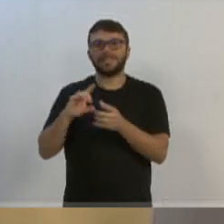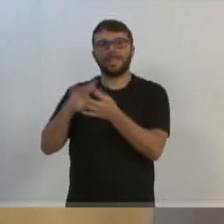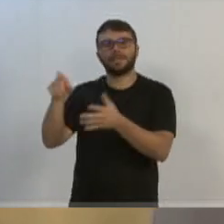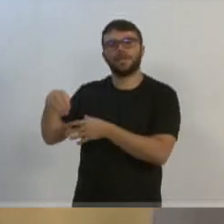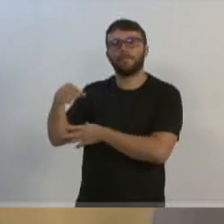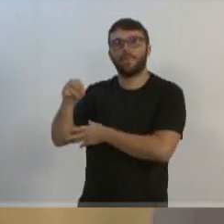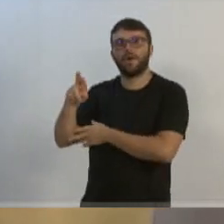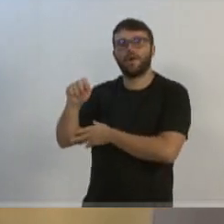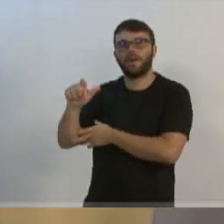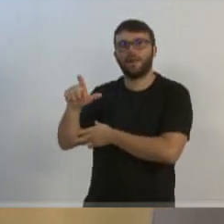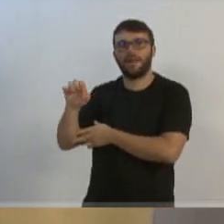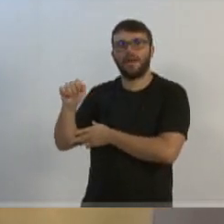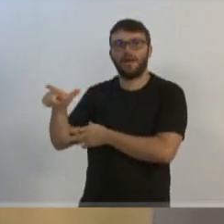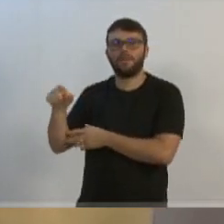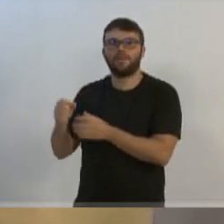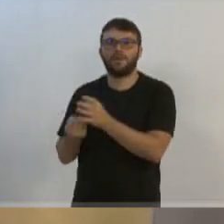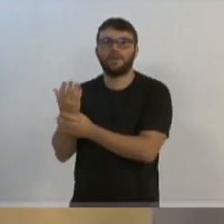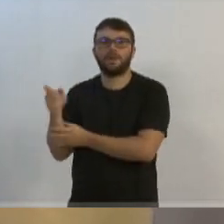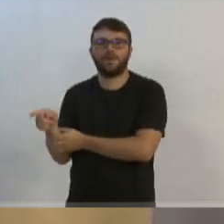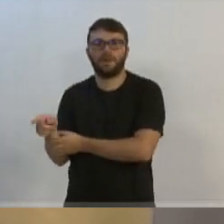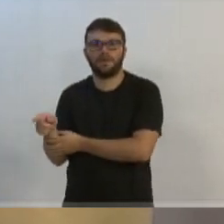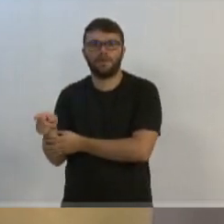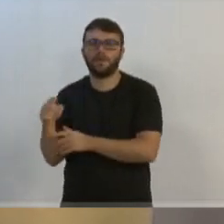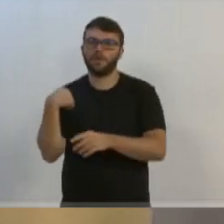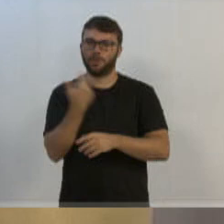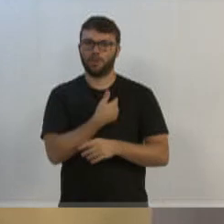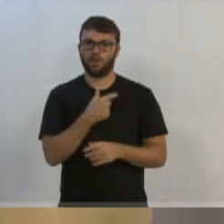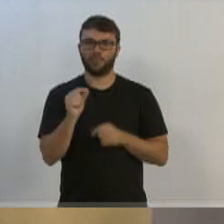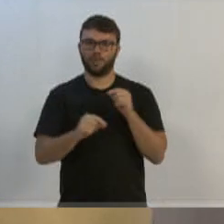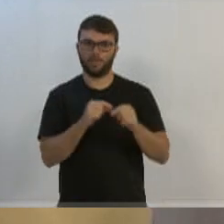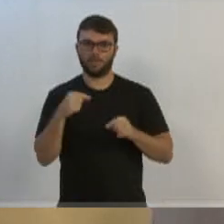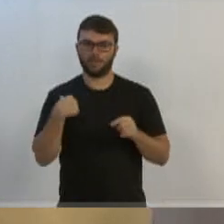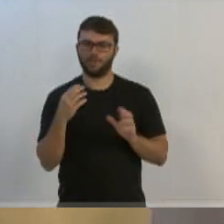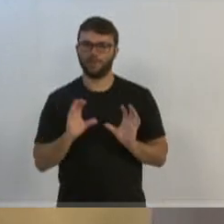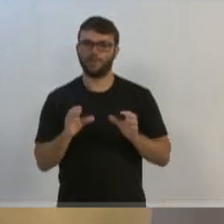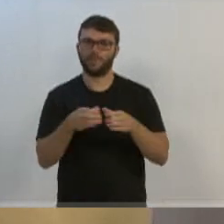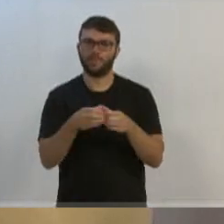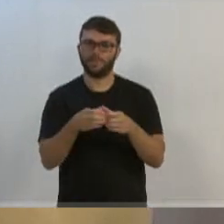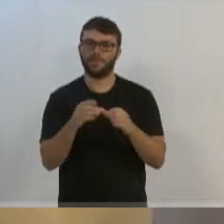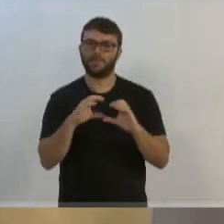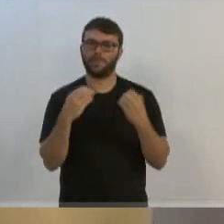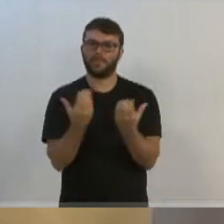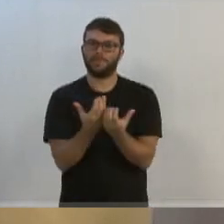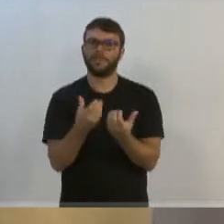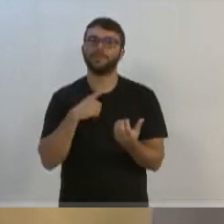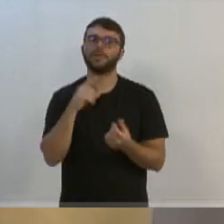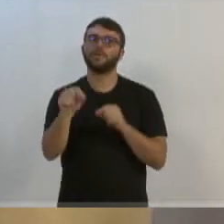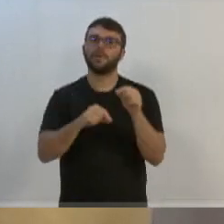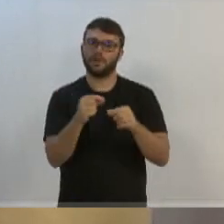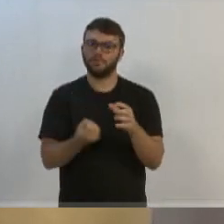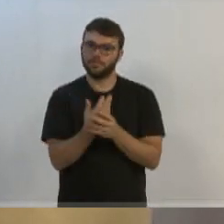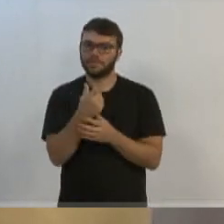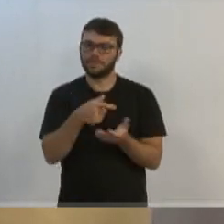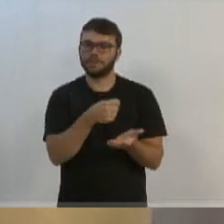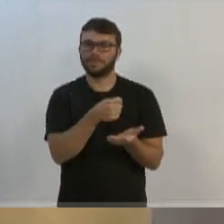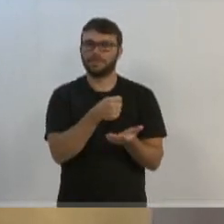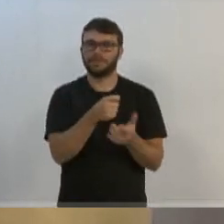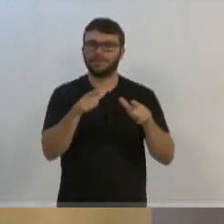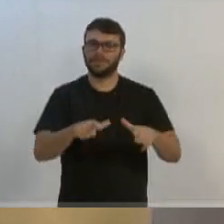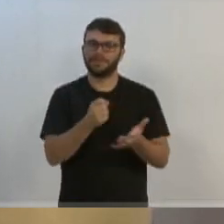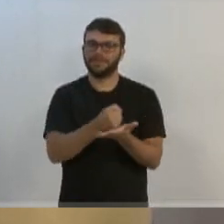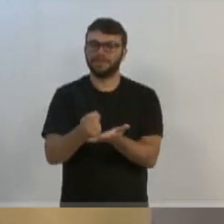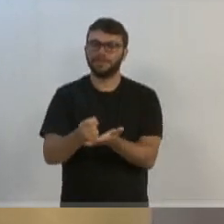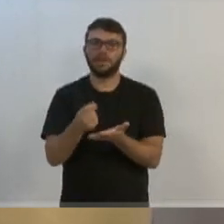assim, ó, infelizmente, é um fato que nós fazemos parte da comissão, né, que trata sobre a regularização fundiária e nós sabemos disso. Não